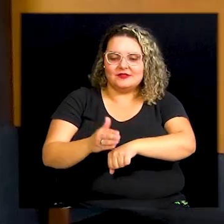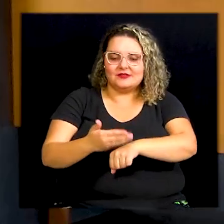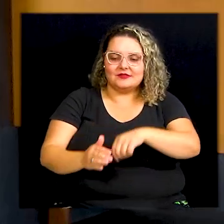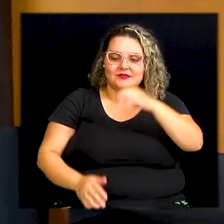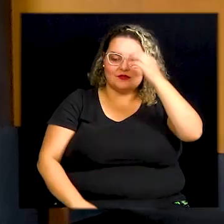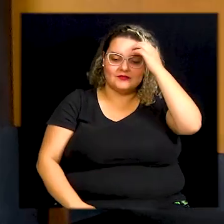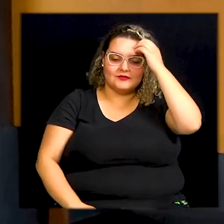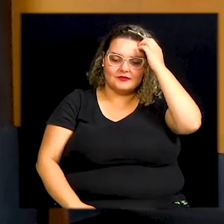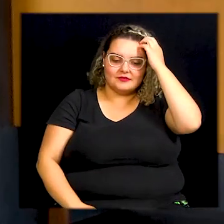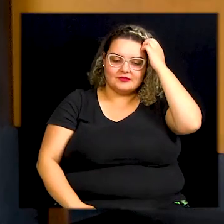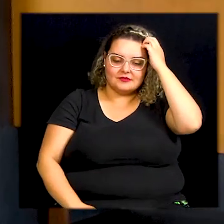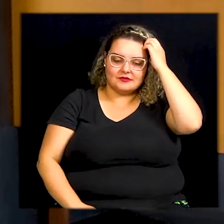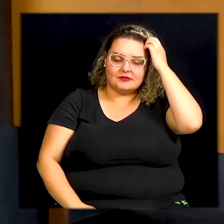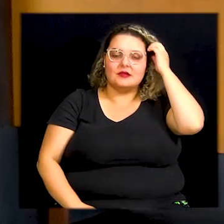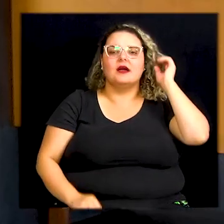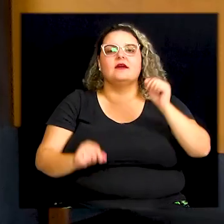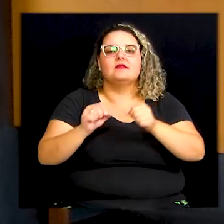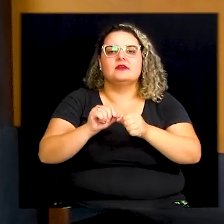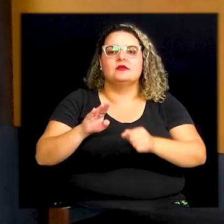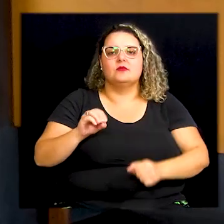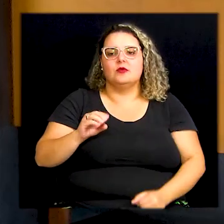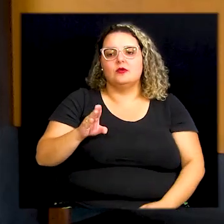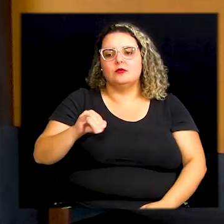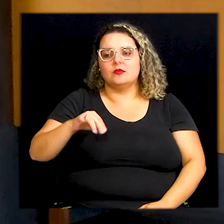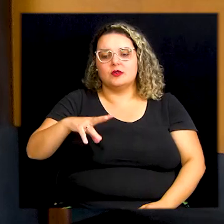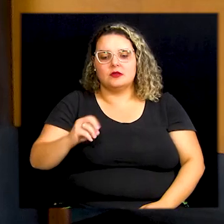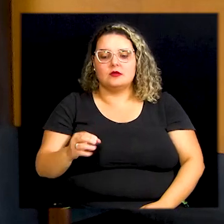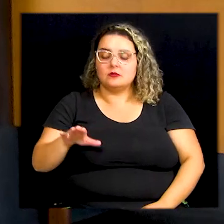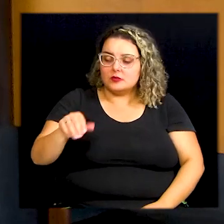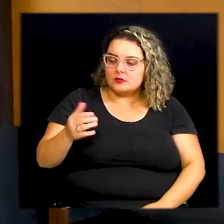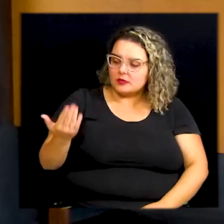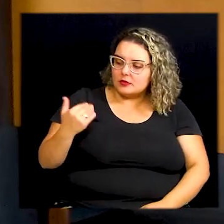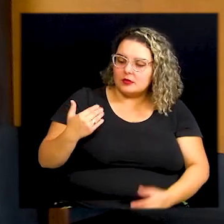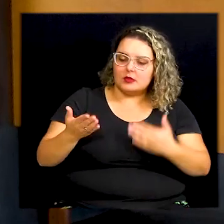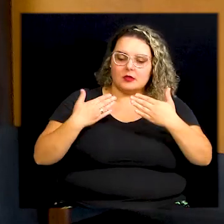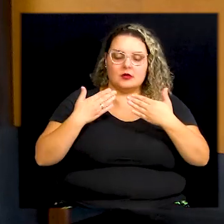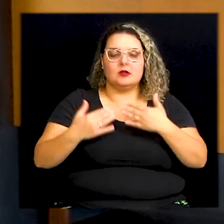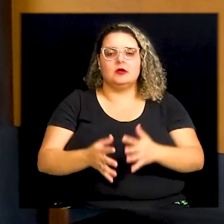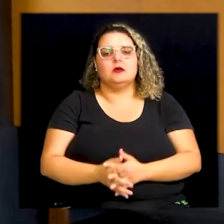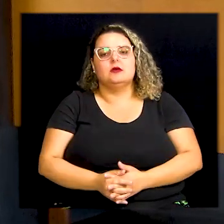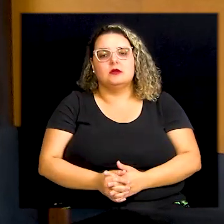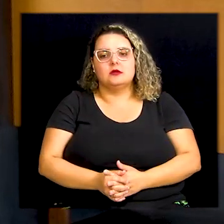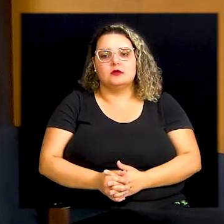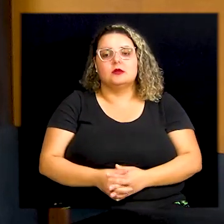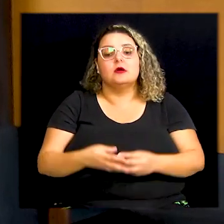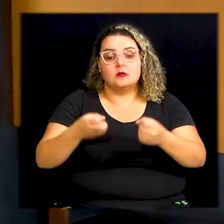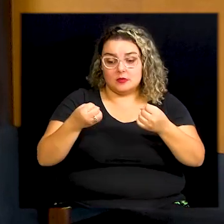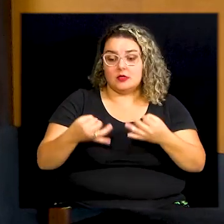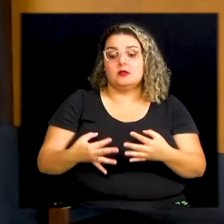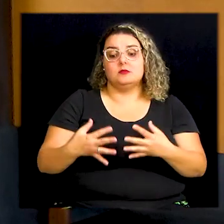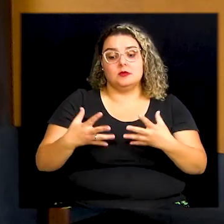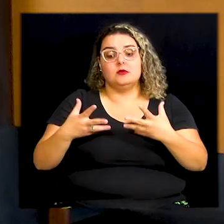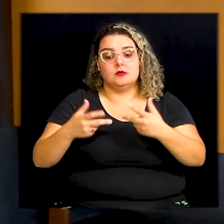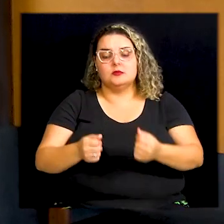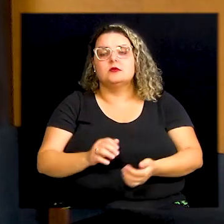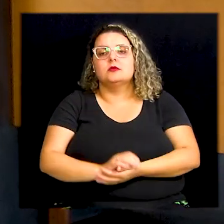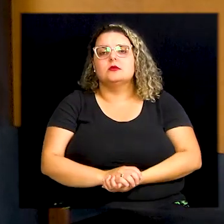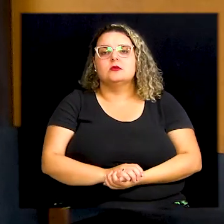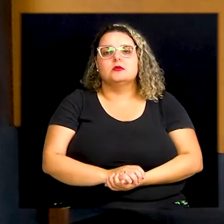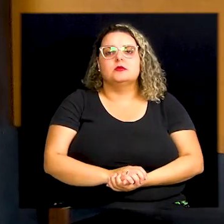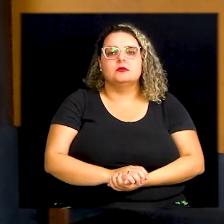né? Aí a gente estava fazendo bobinha, ele me tirou do bobinho, chamou e tal, a gente conversou, aí ele me explicou tudo